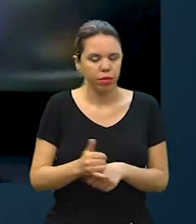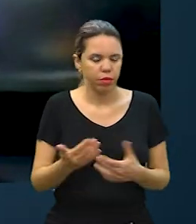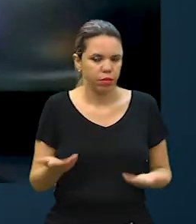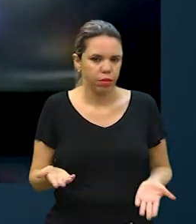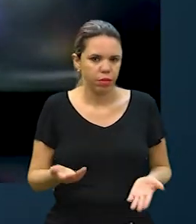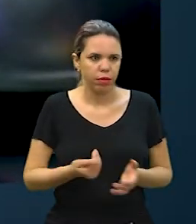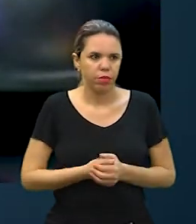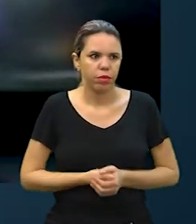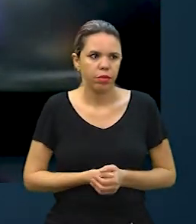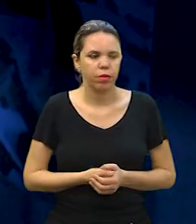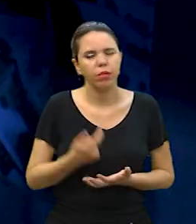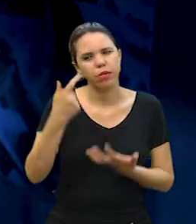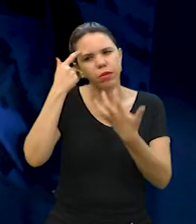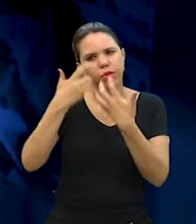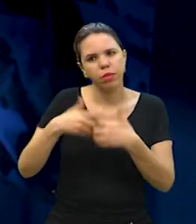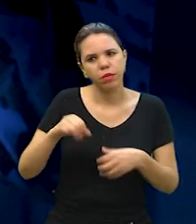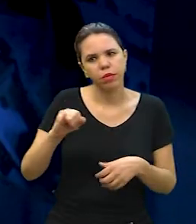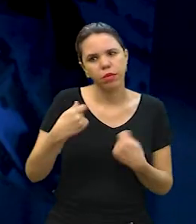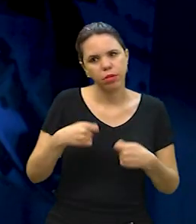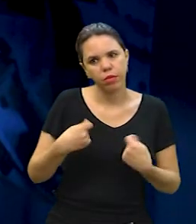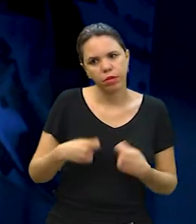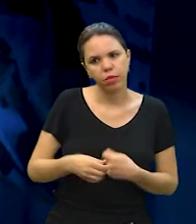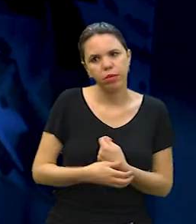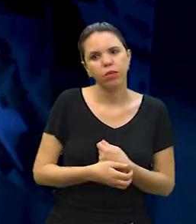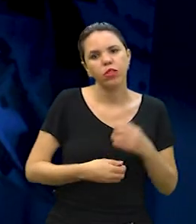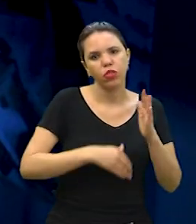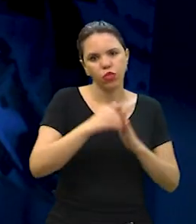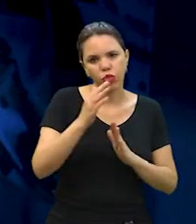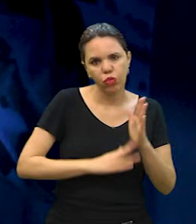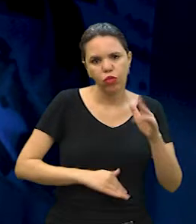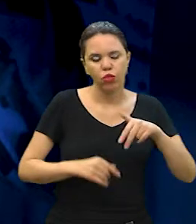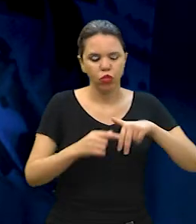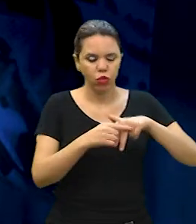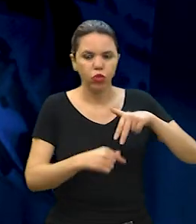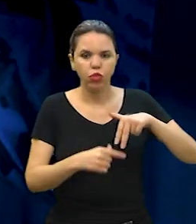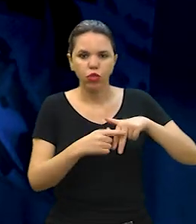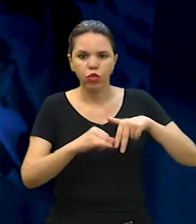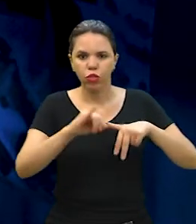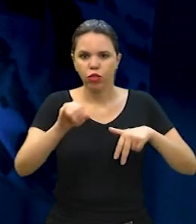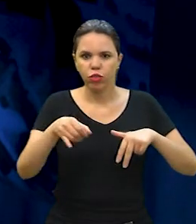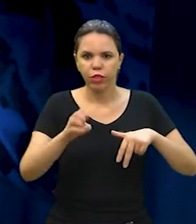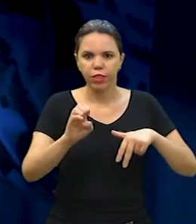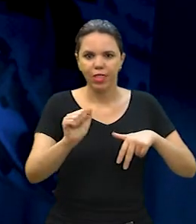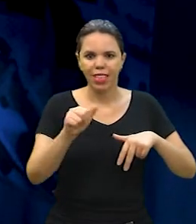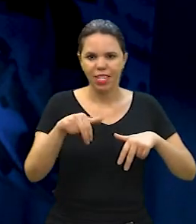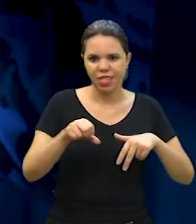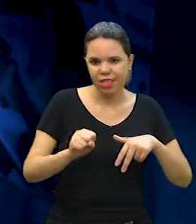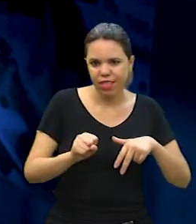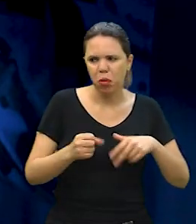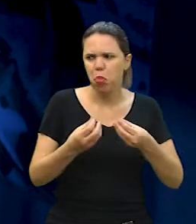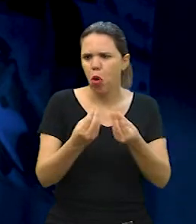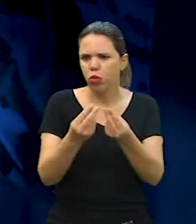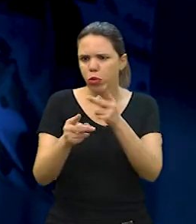o caminho. Aí você pensou, se eu preciso tingir meu jeans, quantas pessoas não precisam